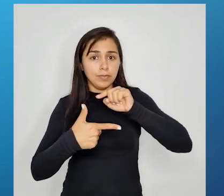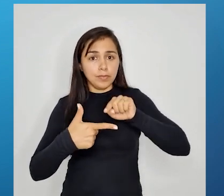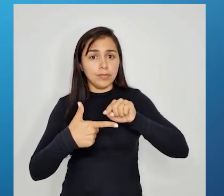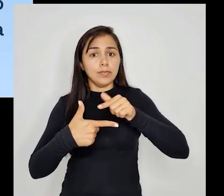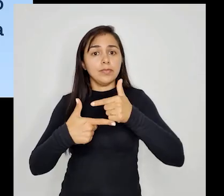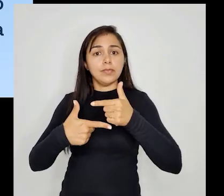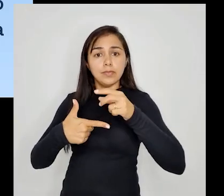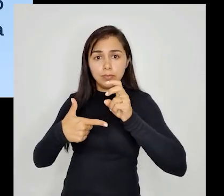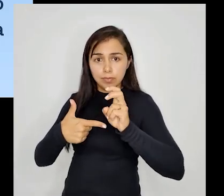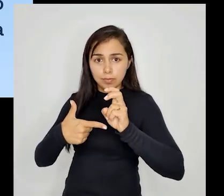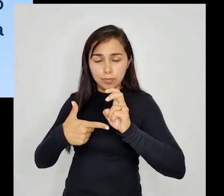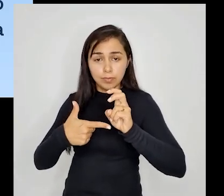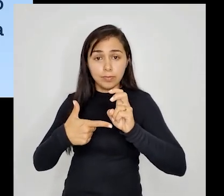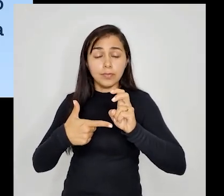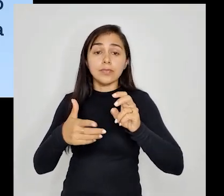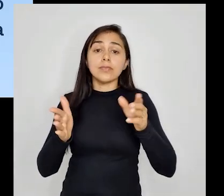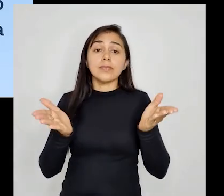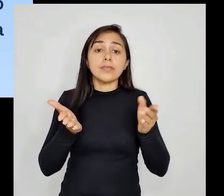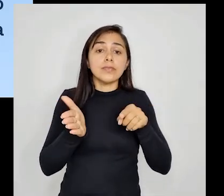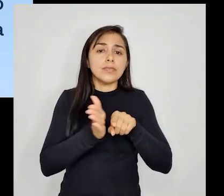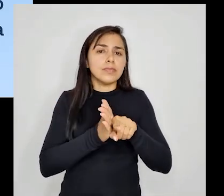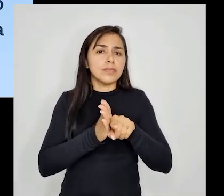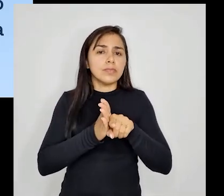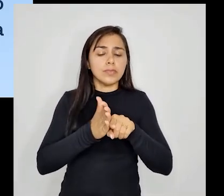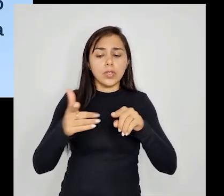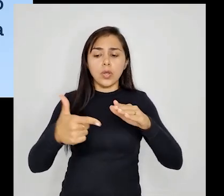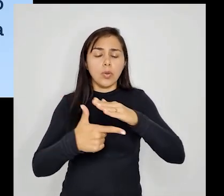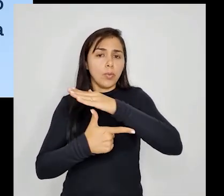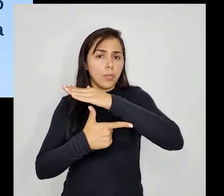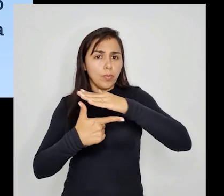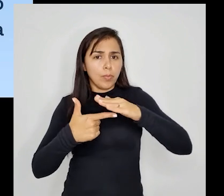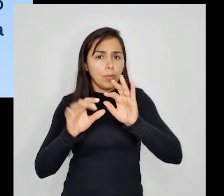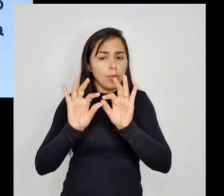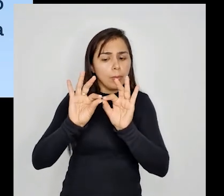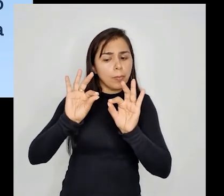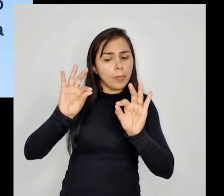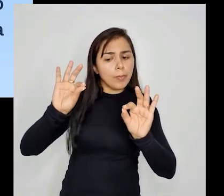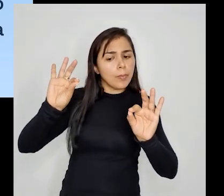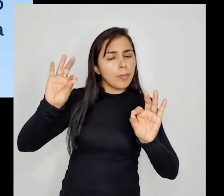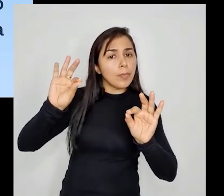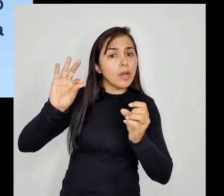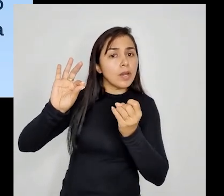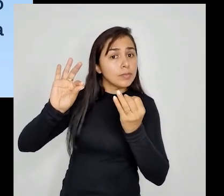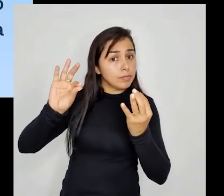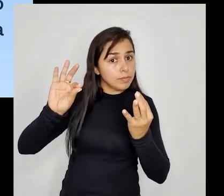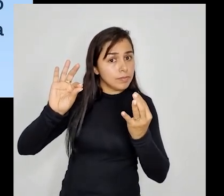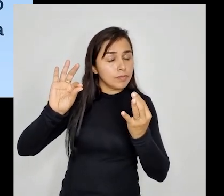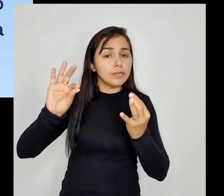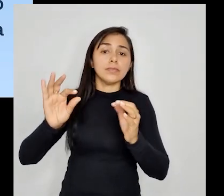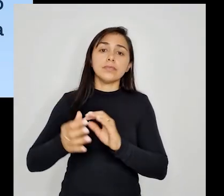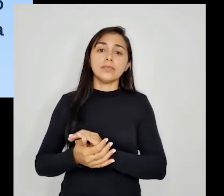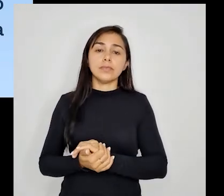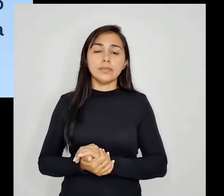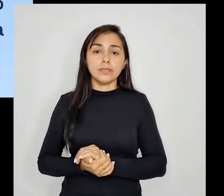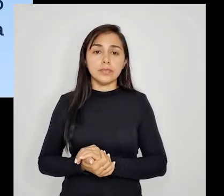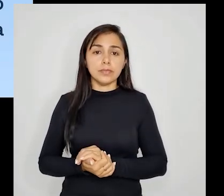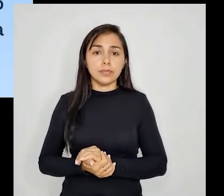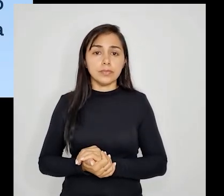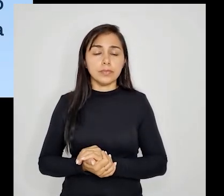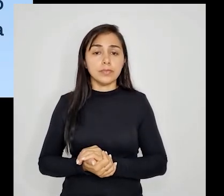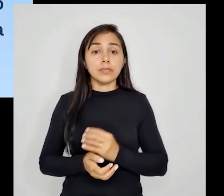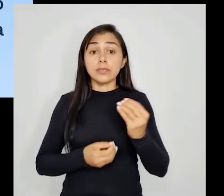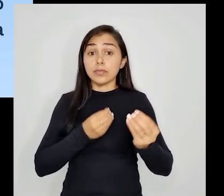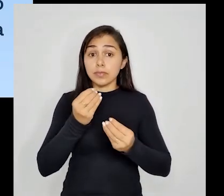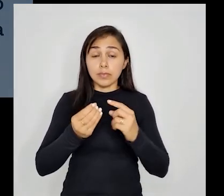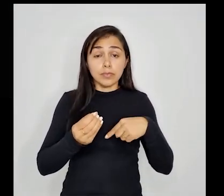rampa, considerem para a rampa comprimentos representados com uma casa decimal. Então, como que a